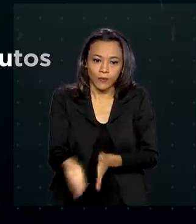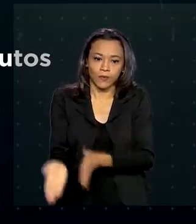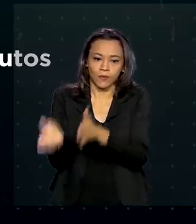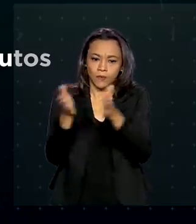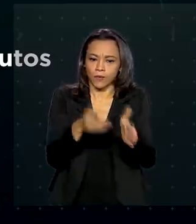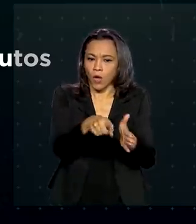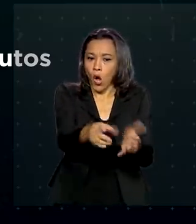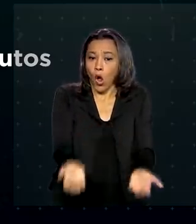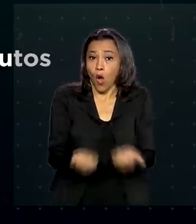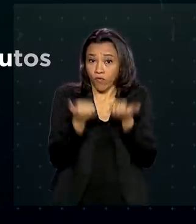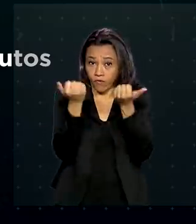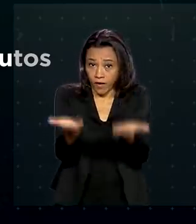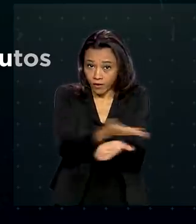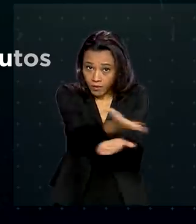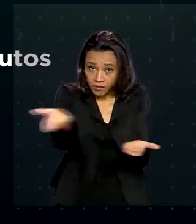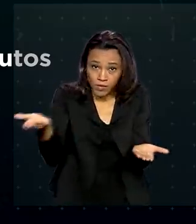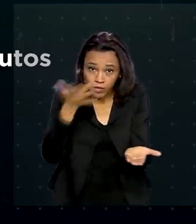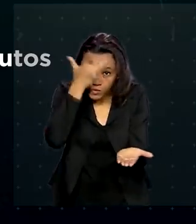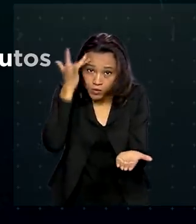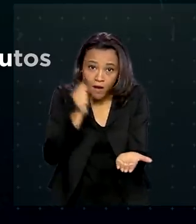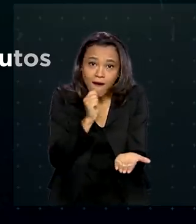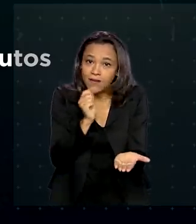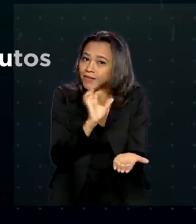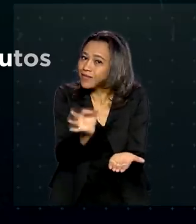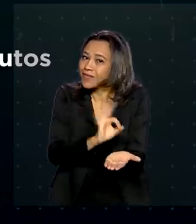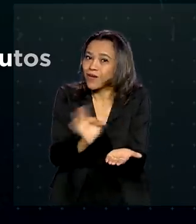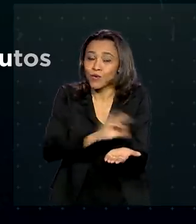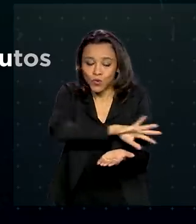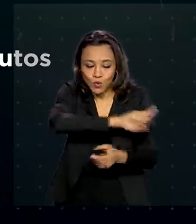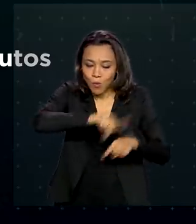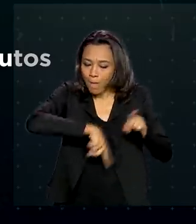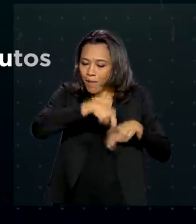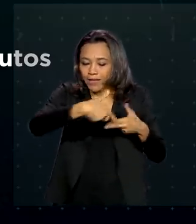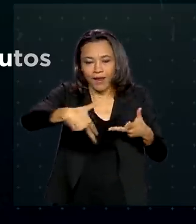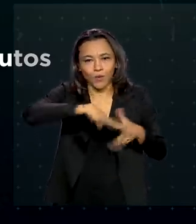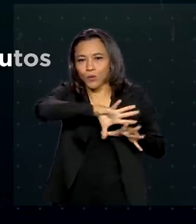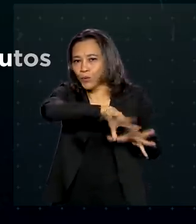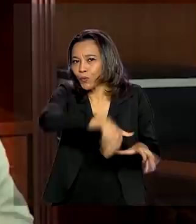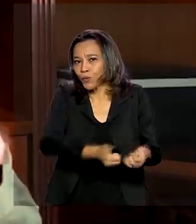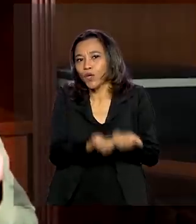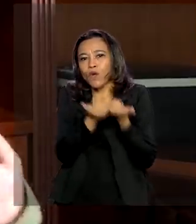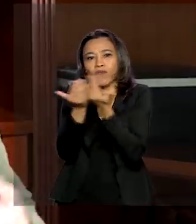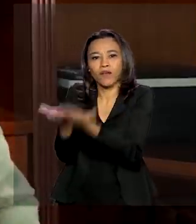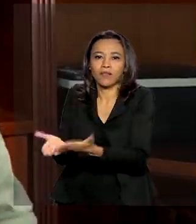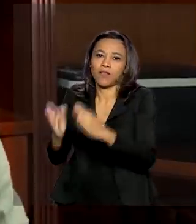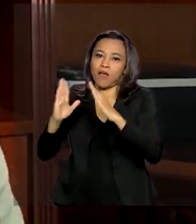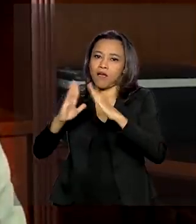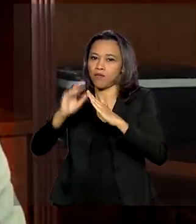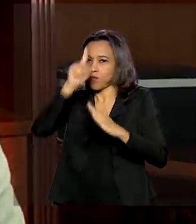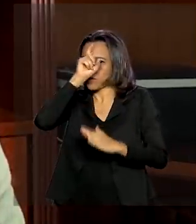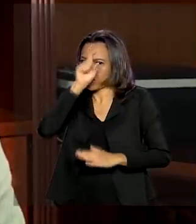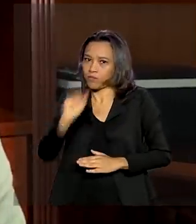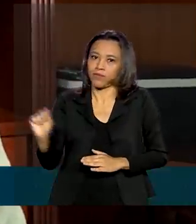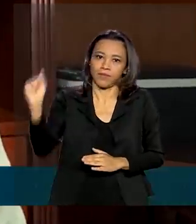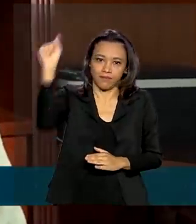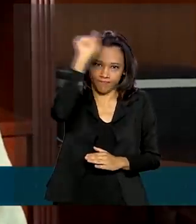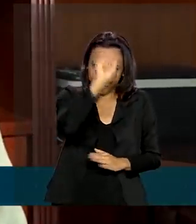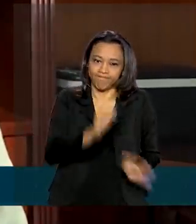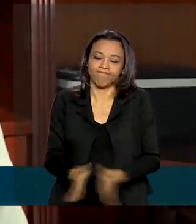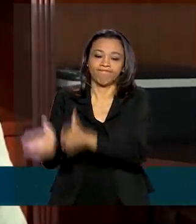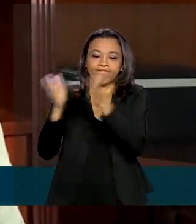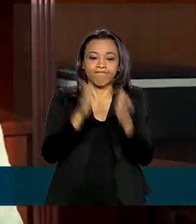tem oferta direta ao consumidor. O material é direcionado aos serviços de saúde. A Anvisa também autorizou a